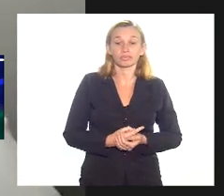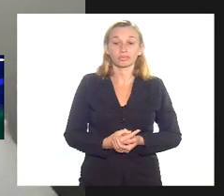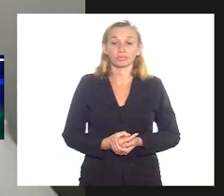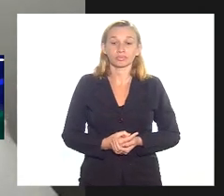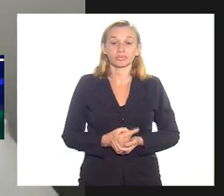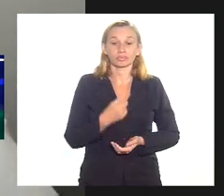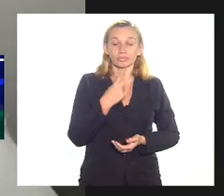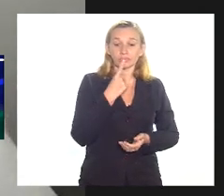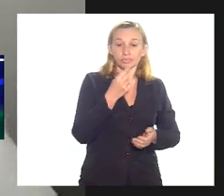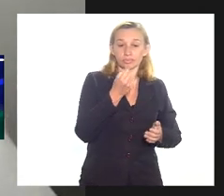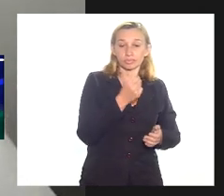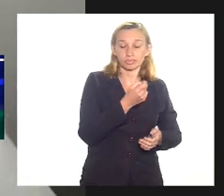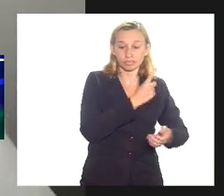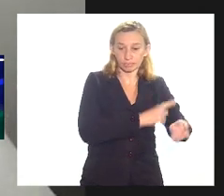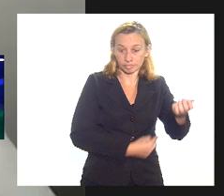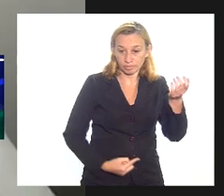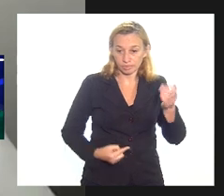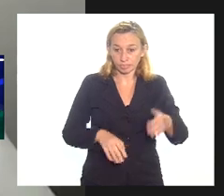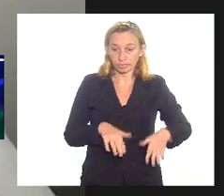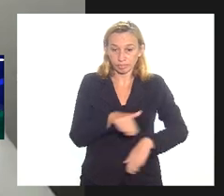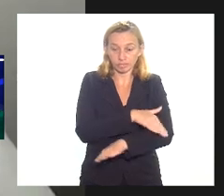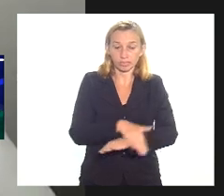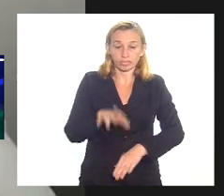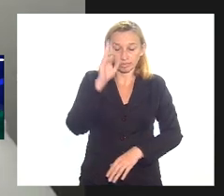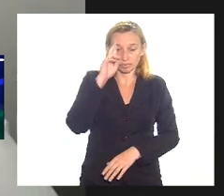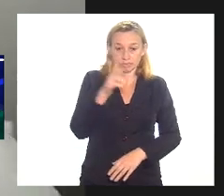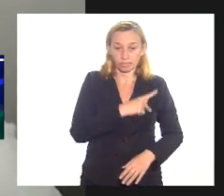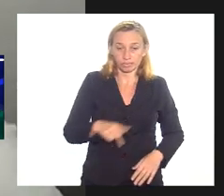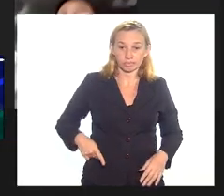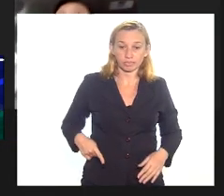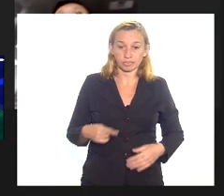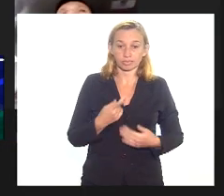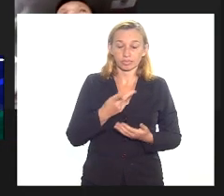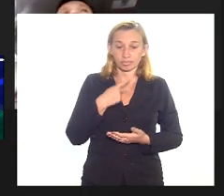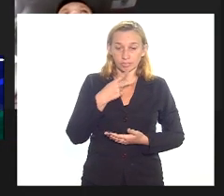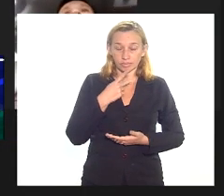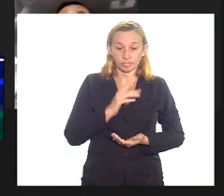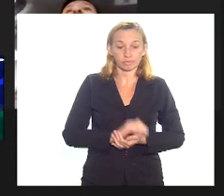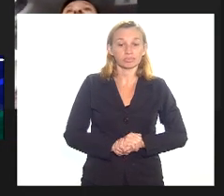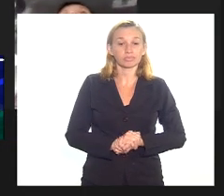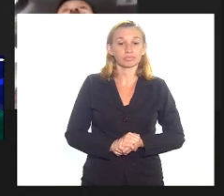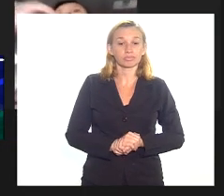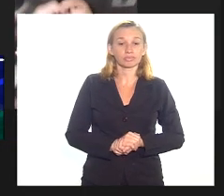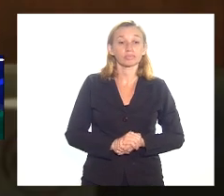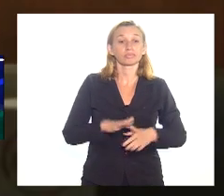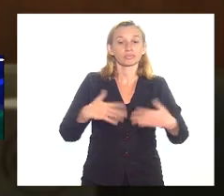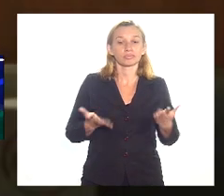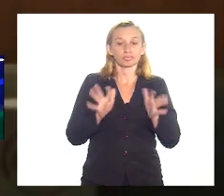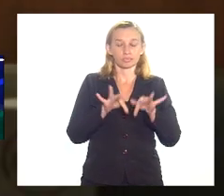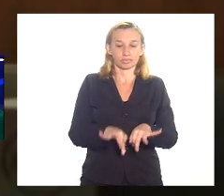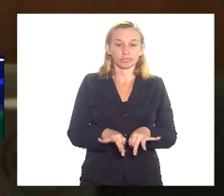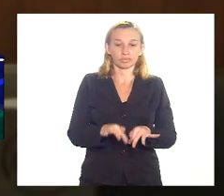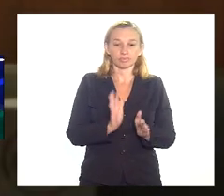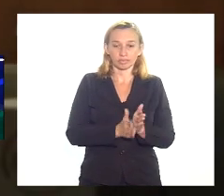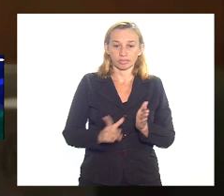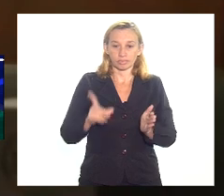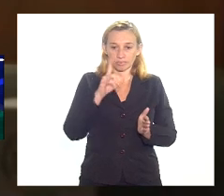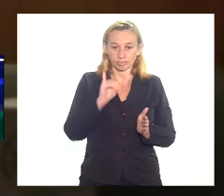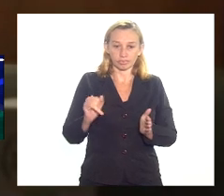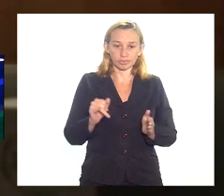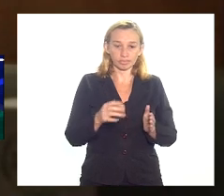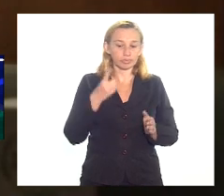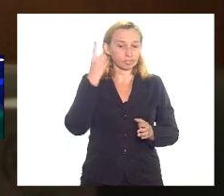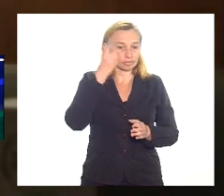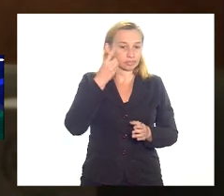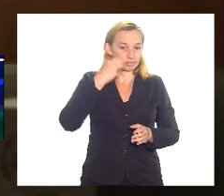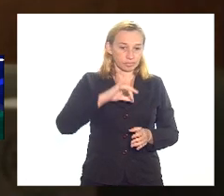rastro de sangue. Fica aqui o nosso repúdio, senhor presidente. Muito obrigada. Então, encerrada a ordem do dia, deputada Marta, um